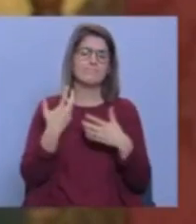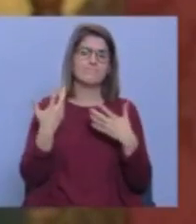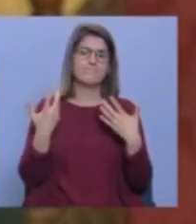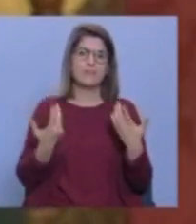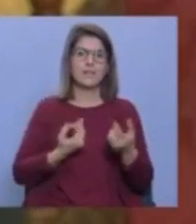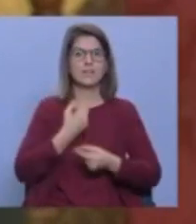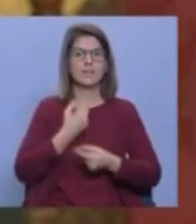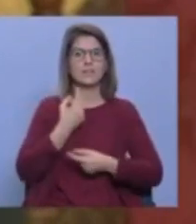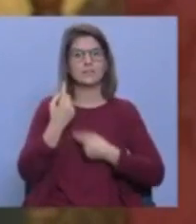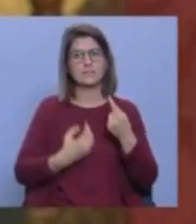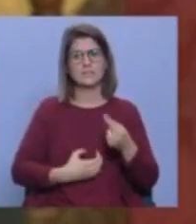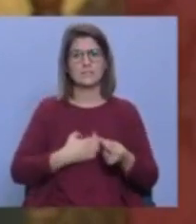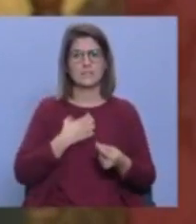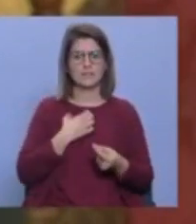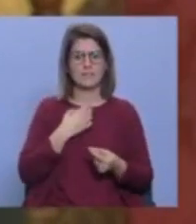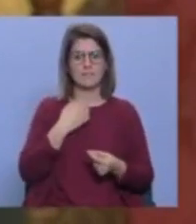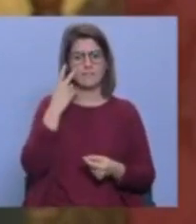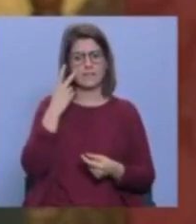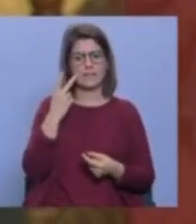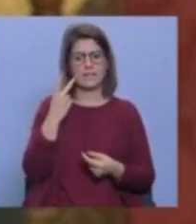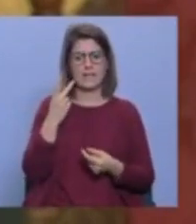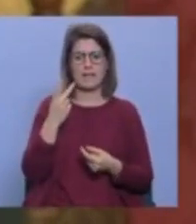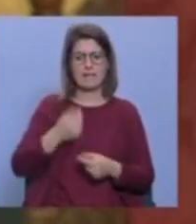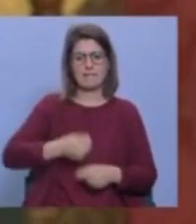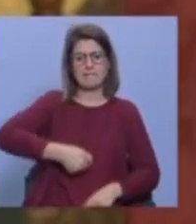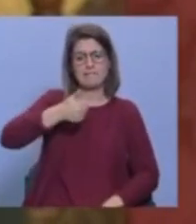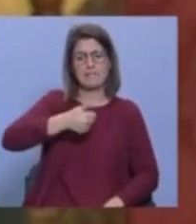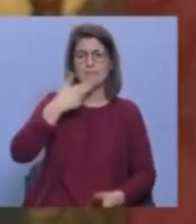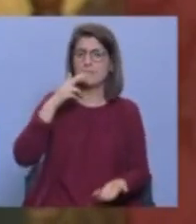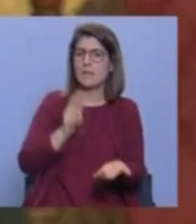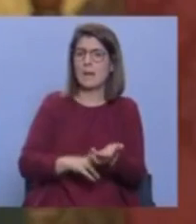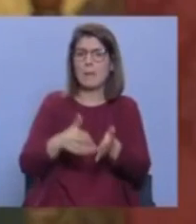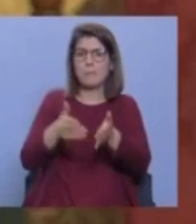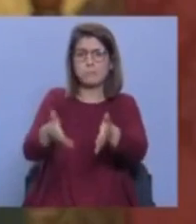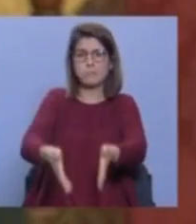por vezes, é o centro da nossa vida, quando não deve ser.